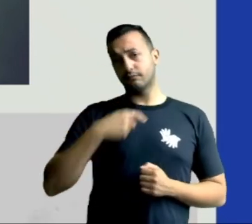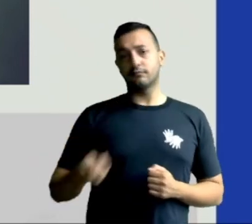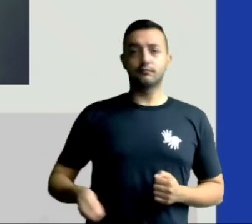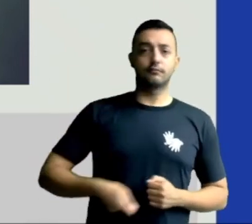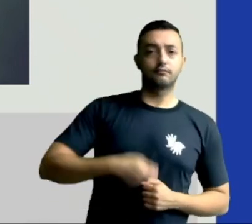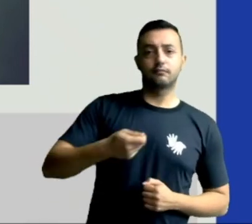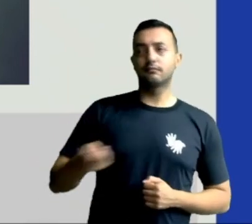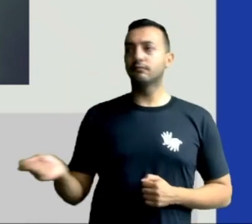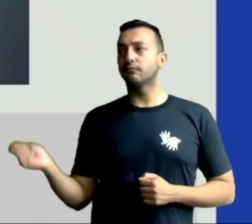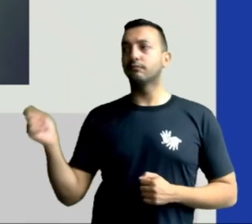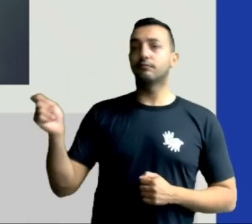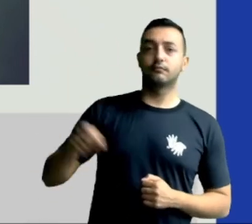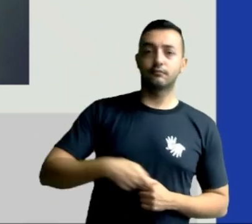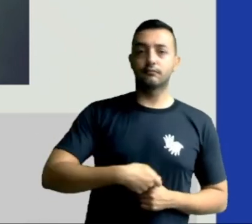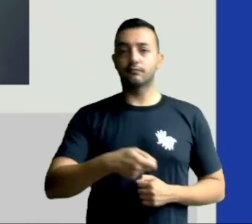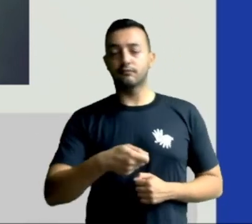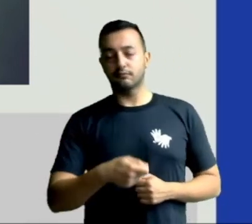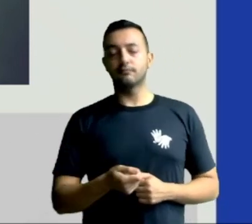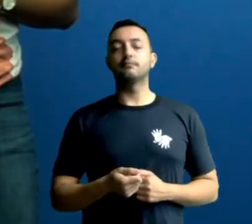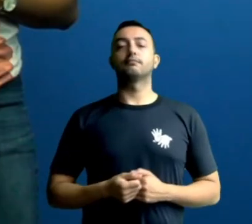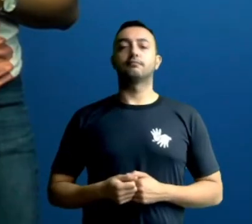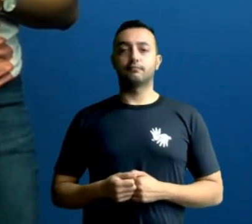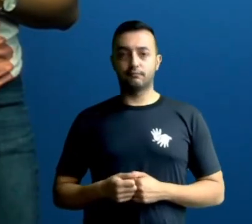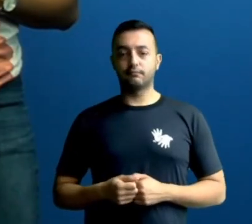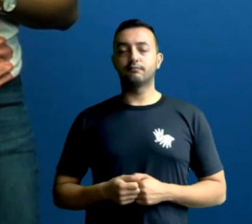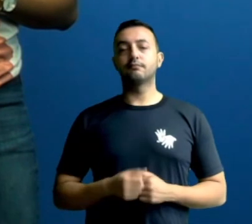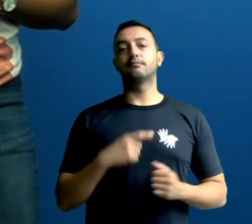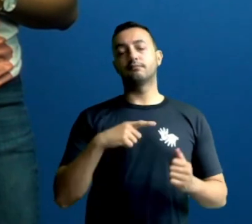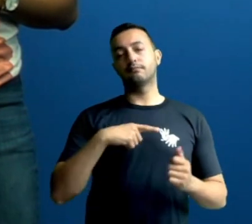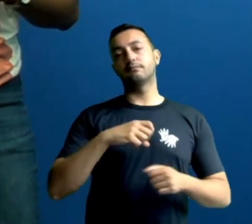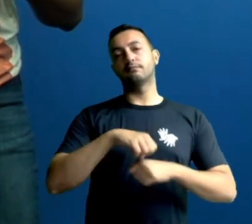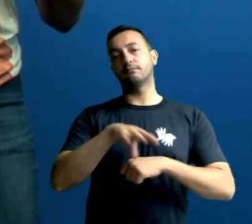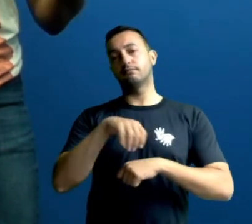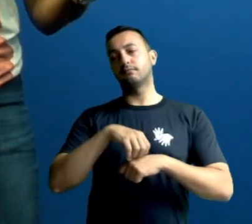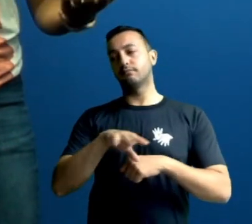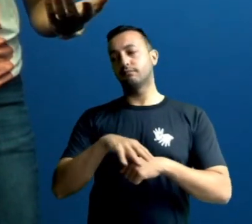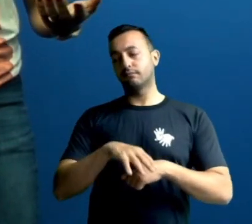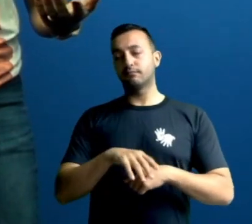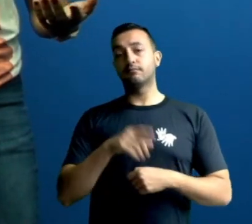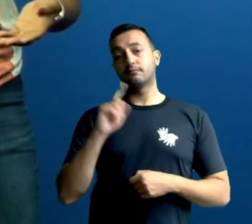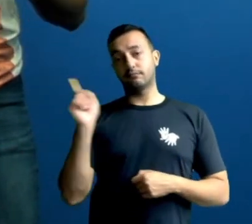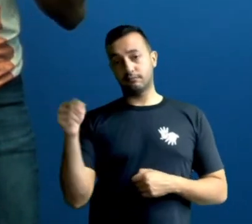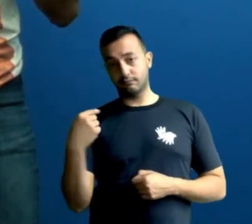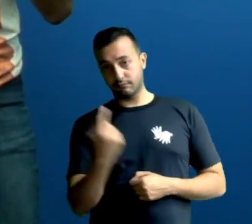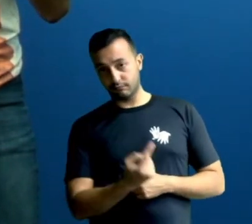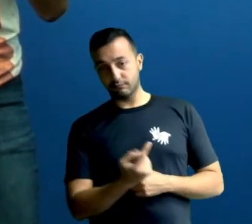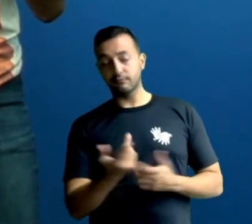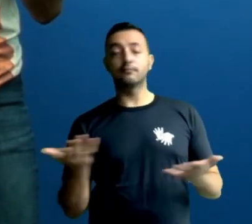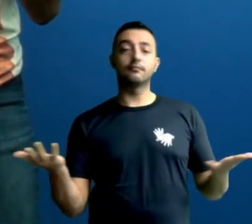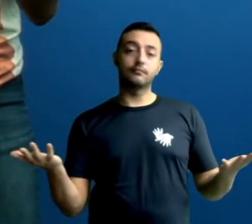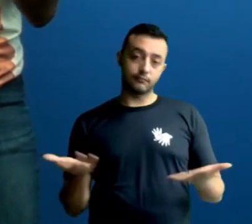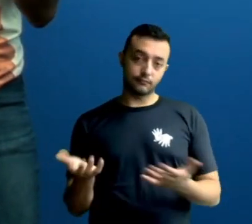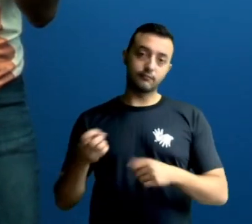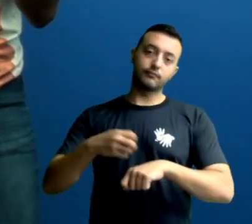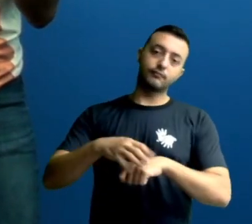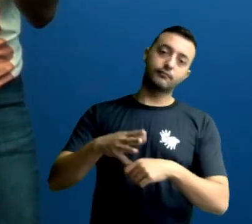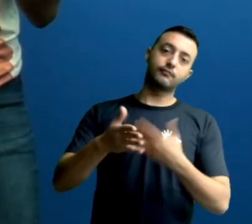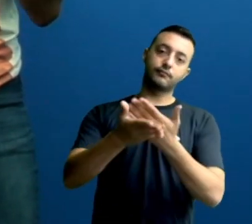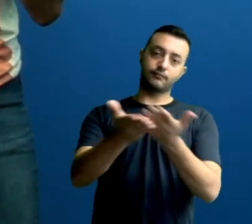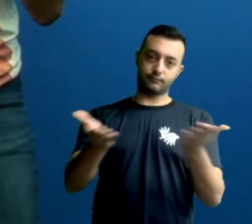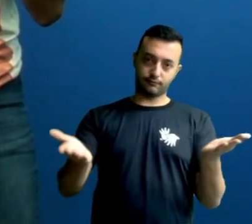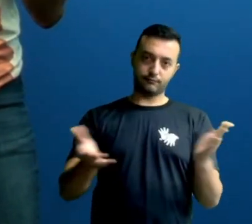tá? O Arthur Ashe. E ele deixou essa mensagem para nós e eu deixo hoje para